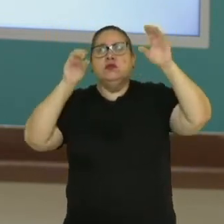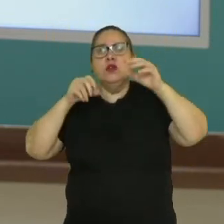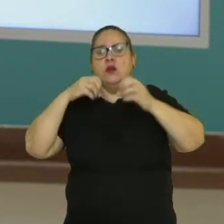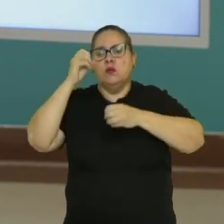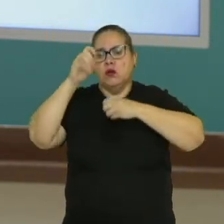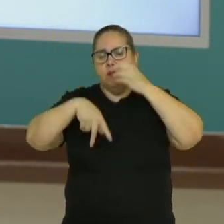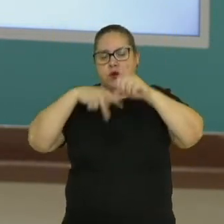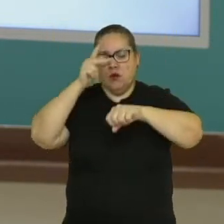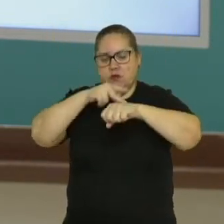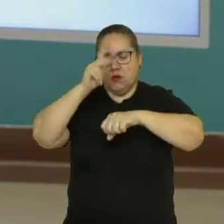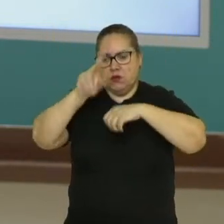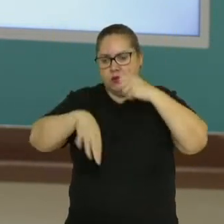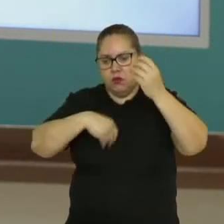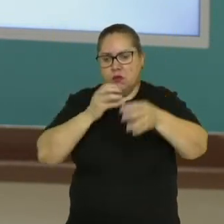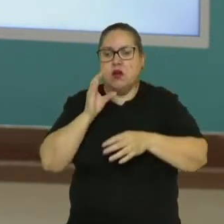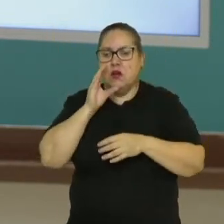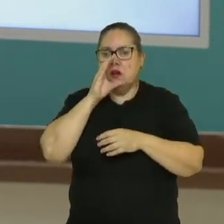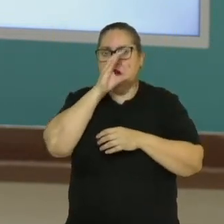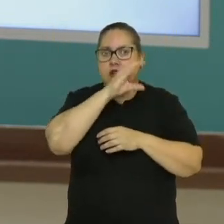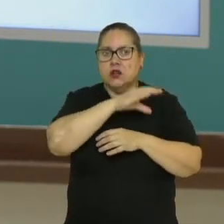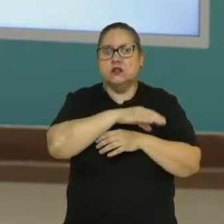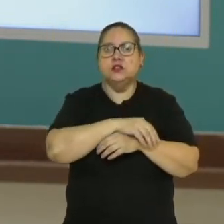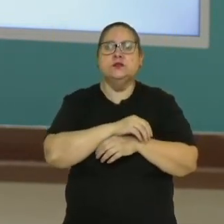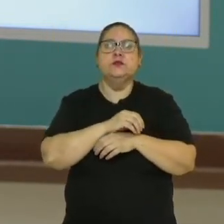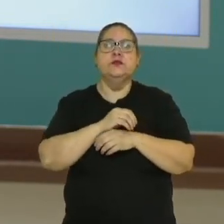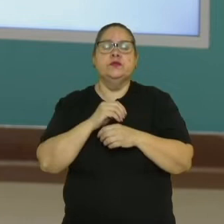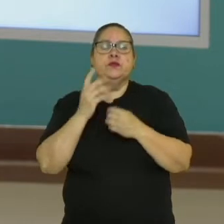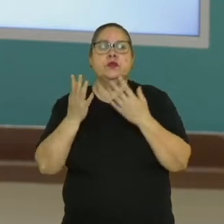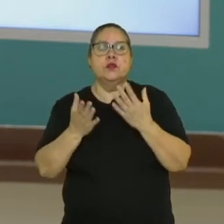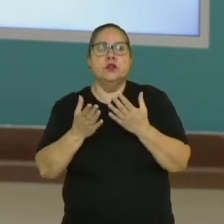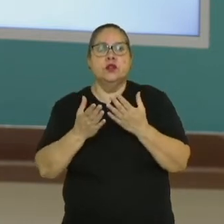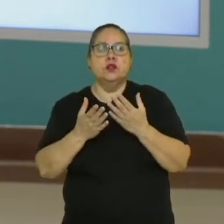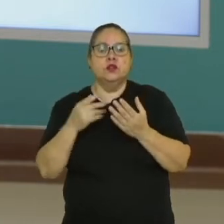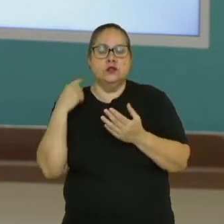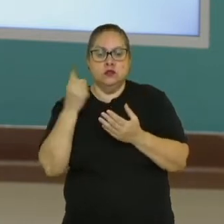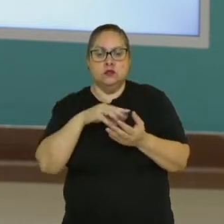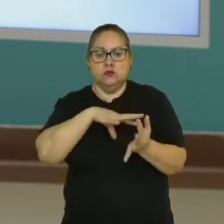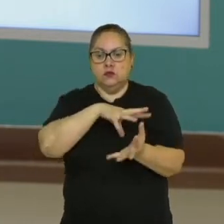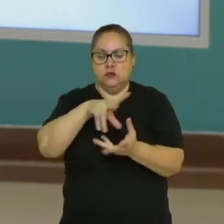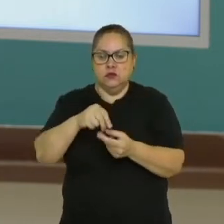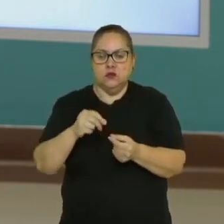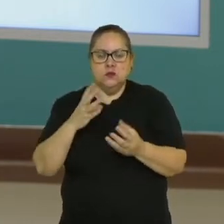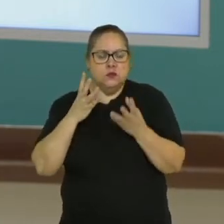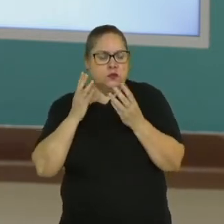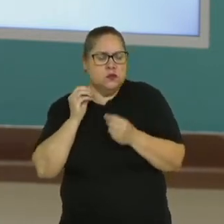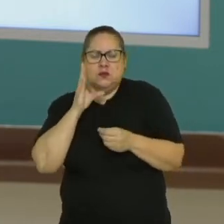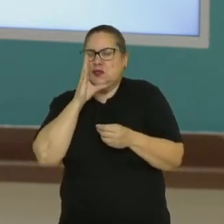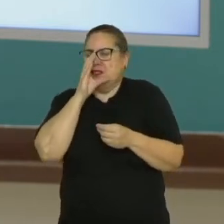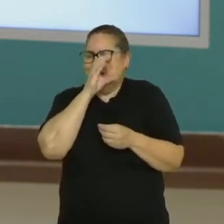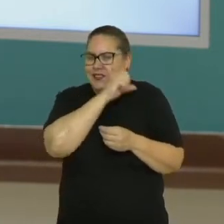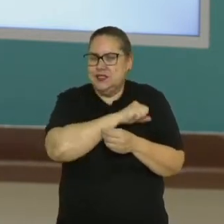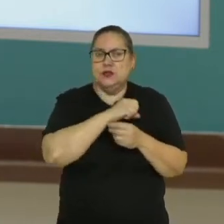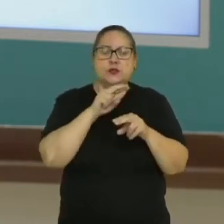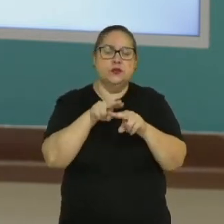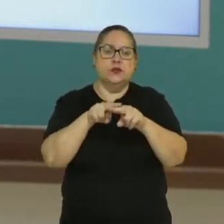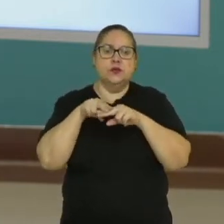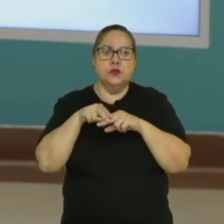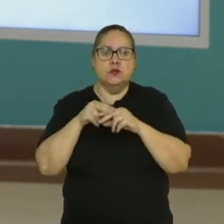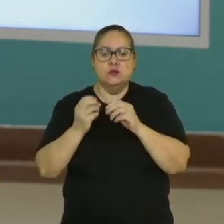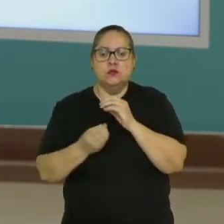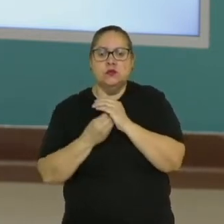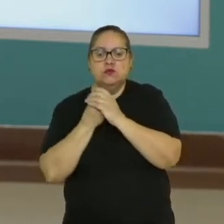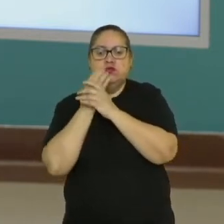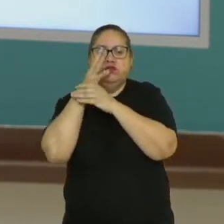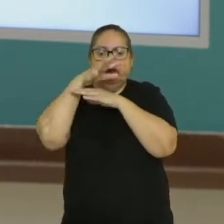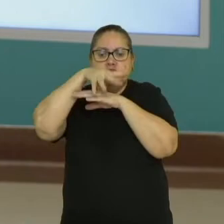rochas e esse material quente incandescente. Ou seja, o nosso planeta era muito quente por causa desses